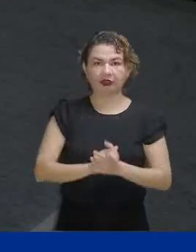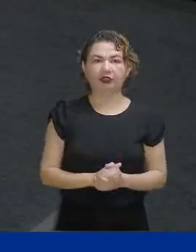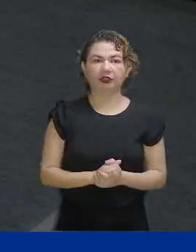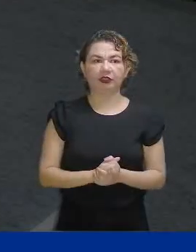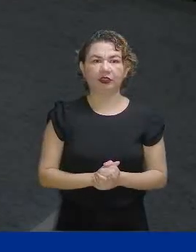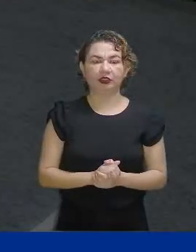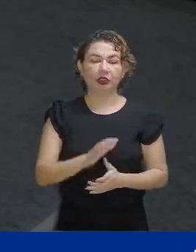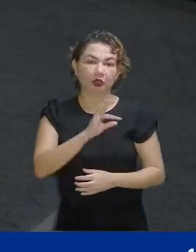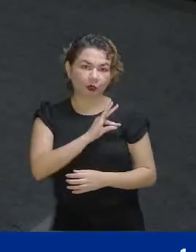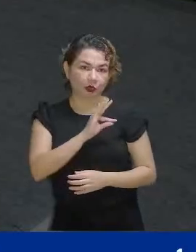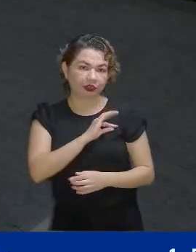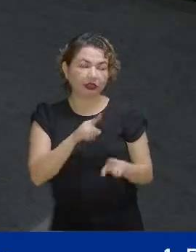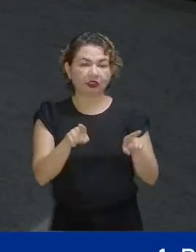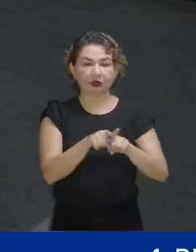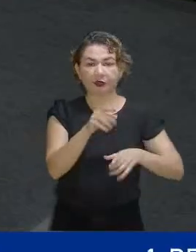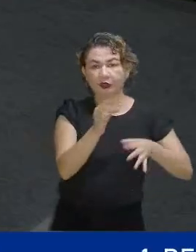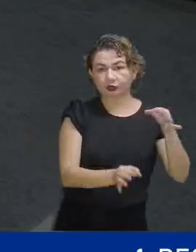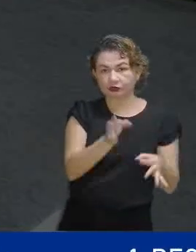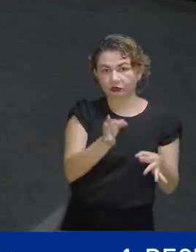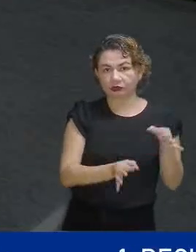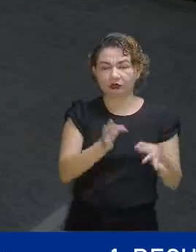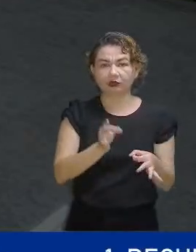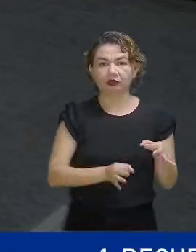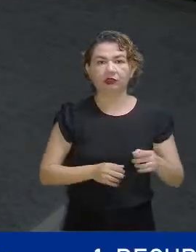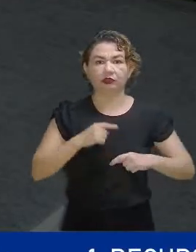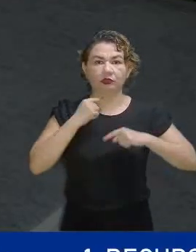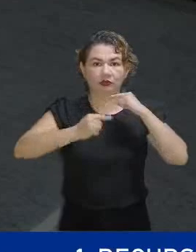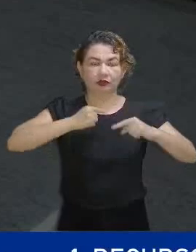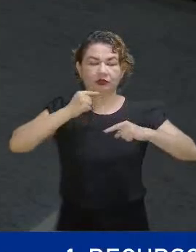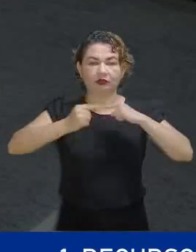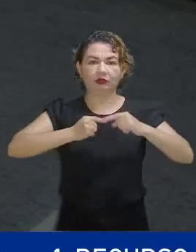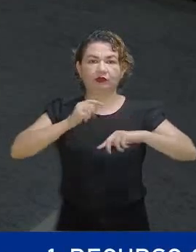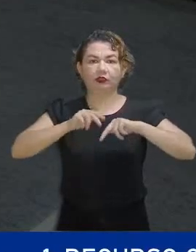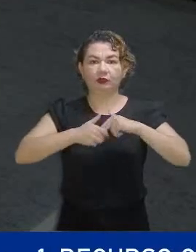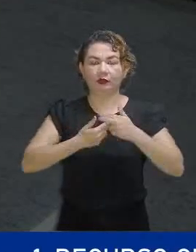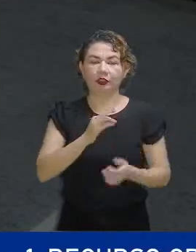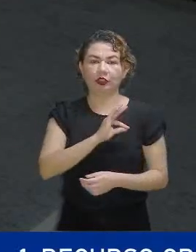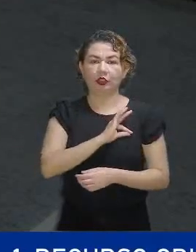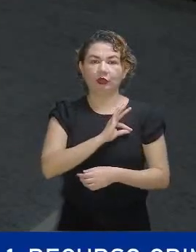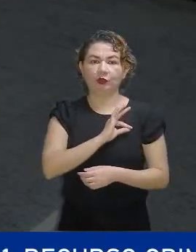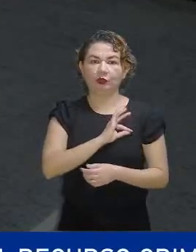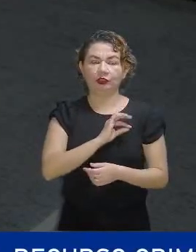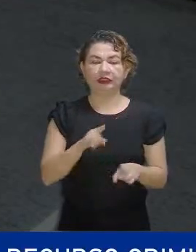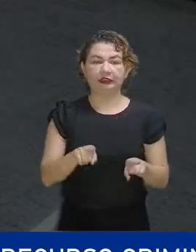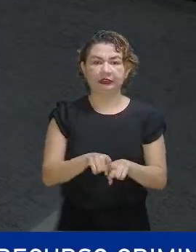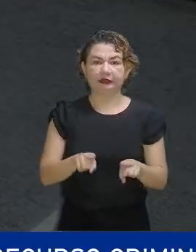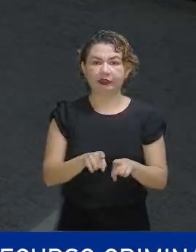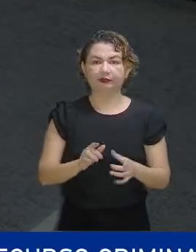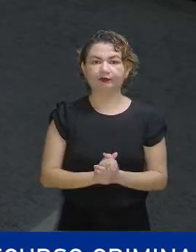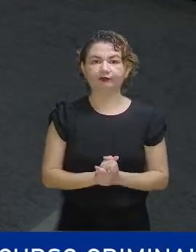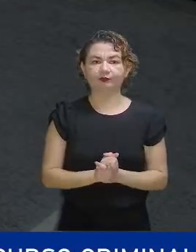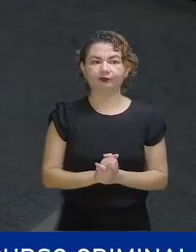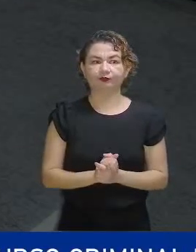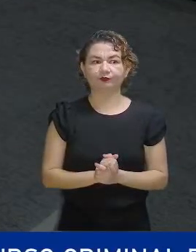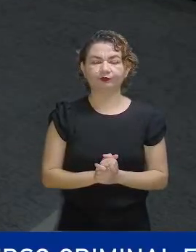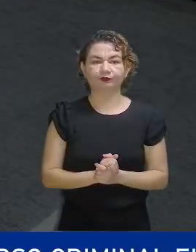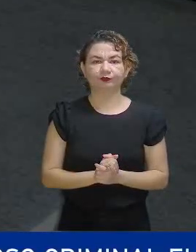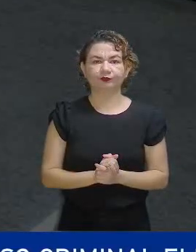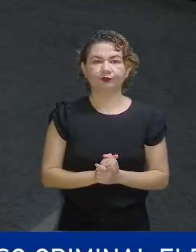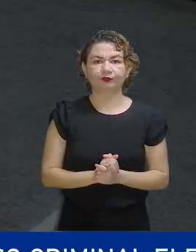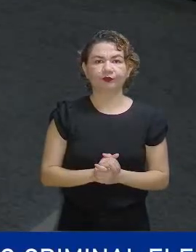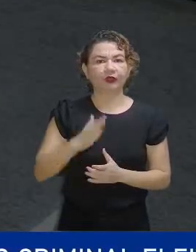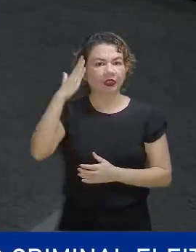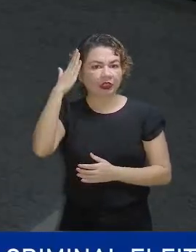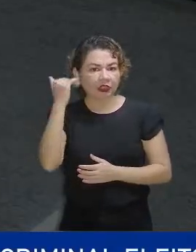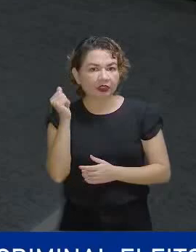autoridade policial quanto em juízo. Os questionamentos realizados pela polícia ostensiva limitaram-se à identificação de